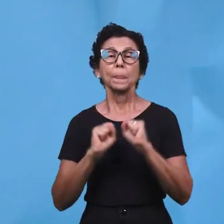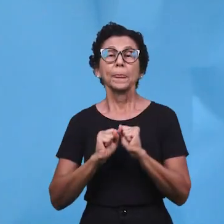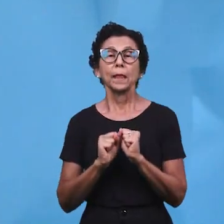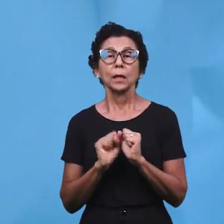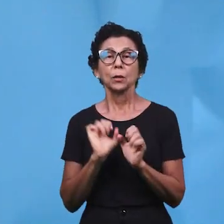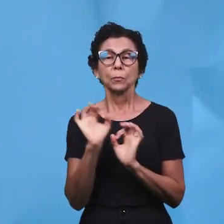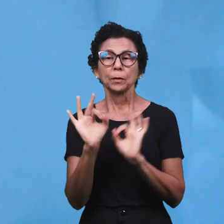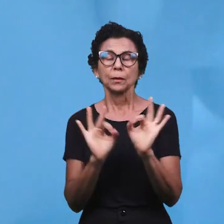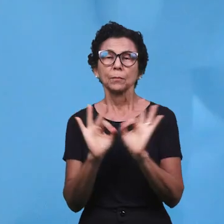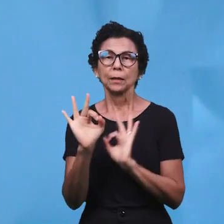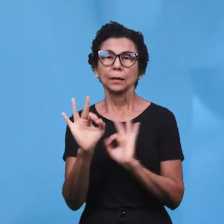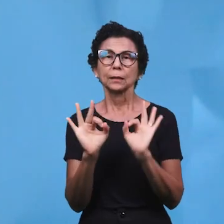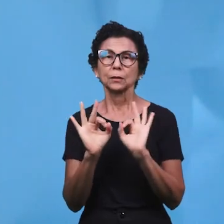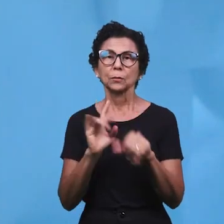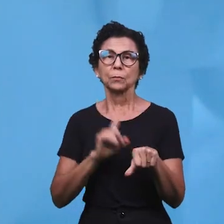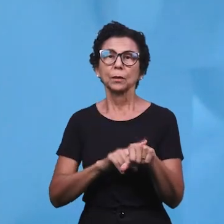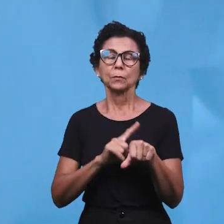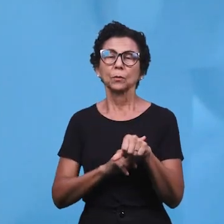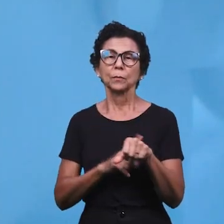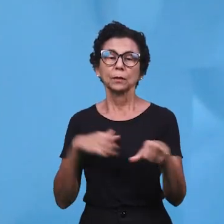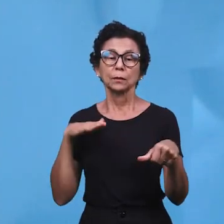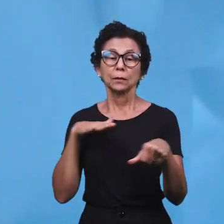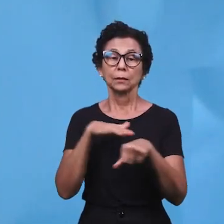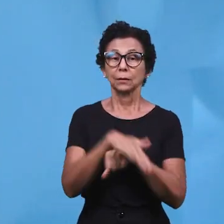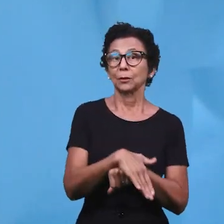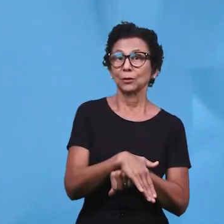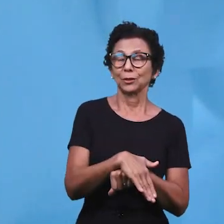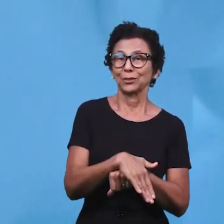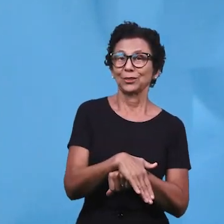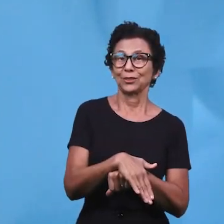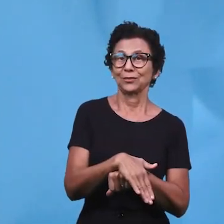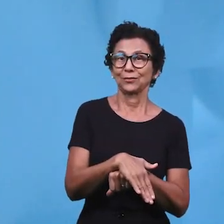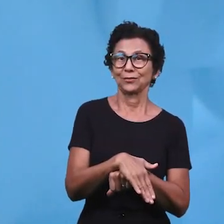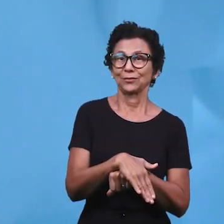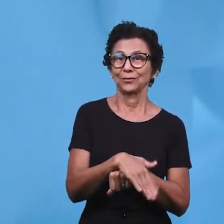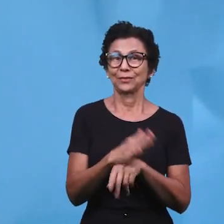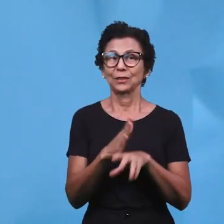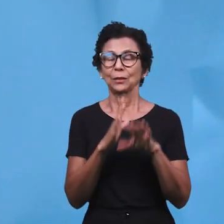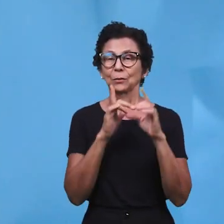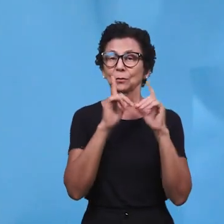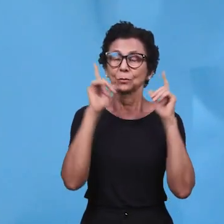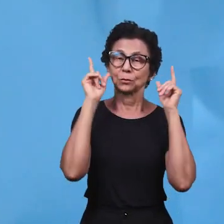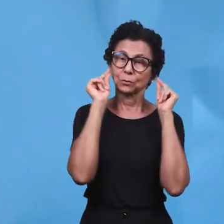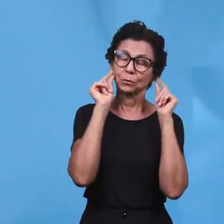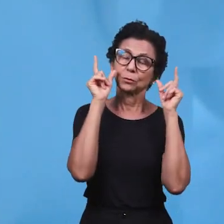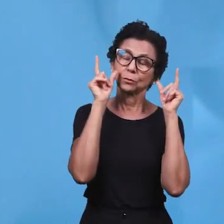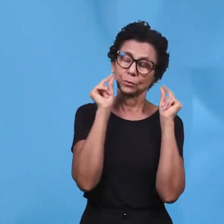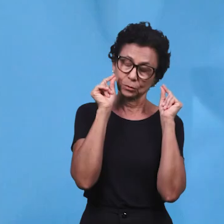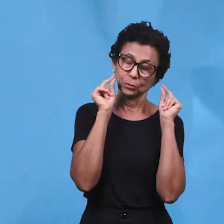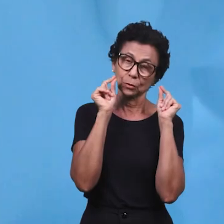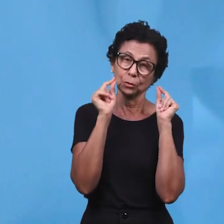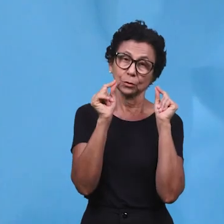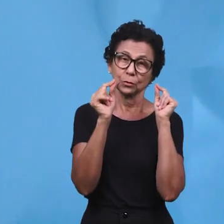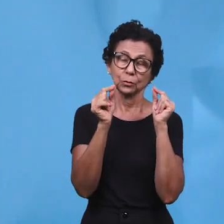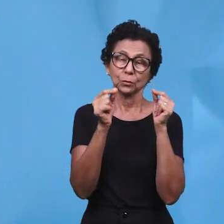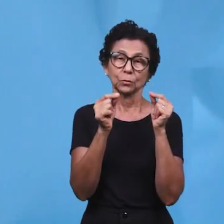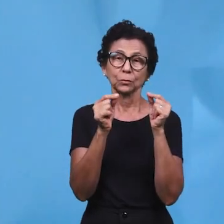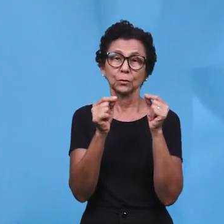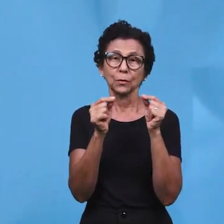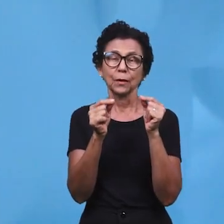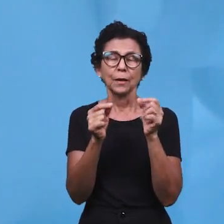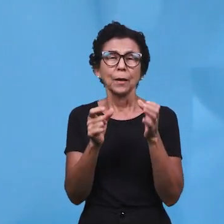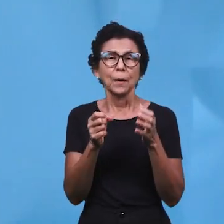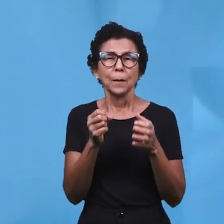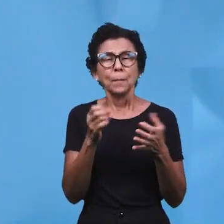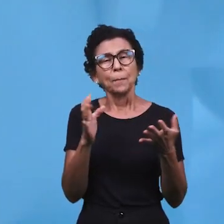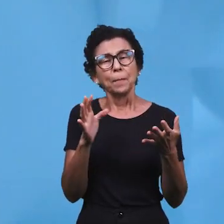para o momento chave, que é a noite, né? Então, o sono, né, um sono ideal, um sono reparador, ele não